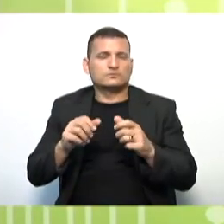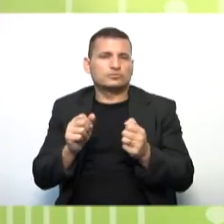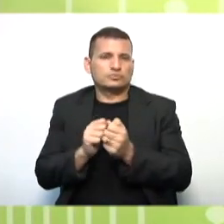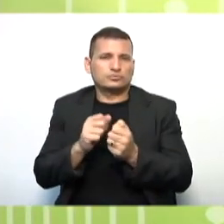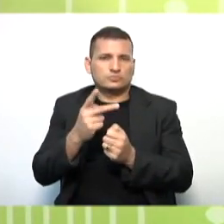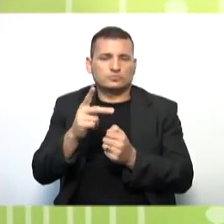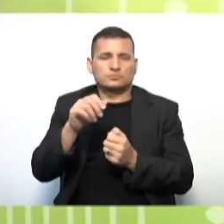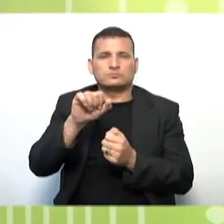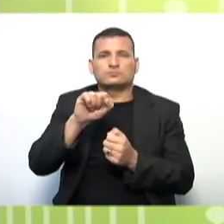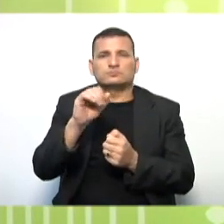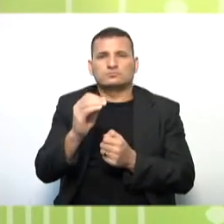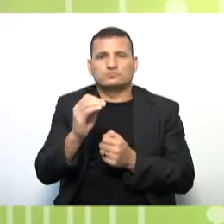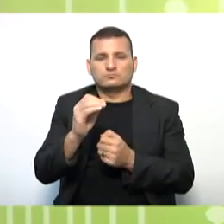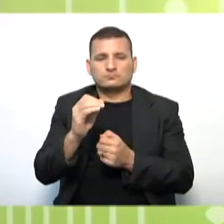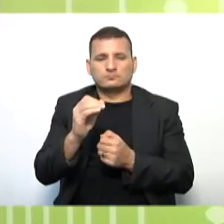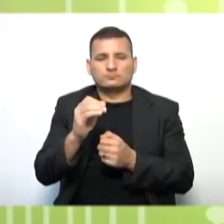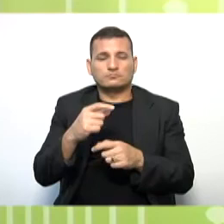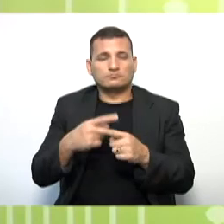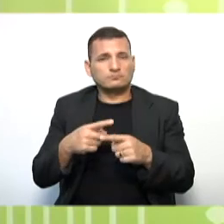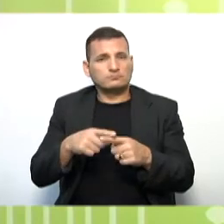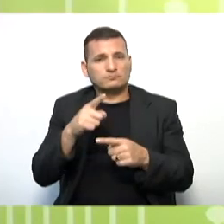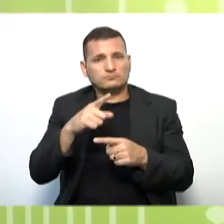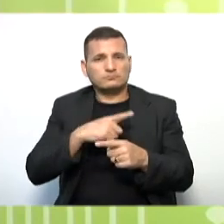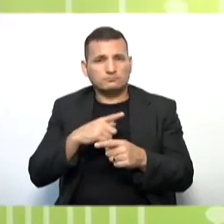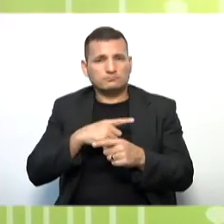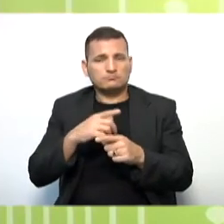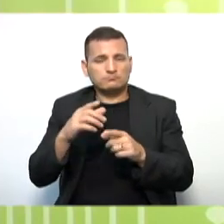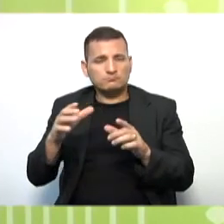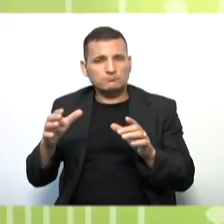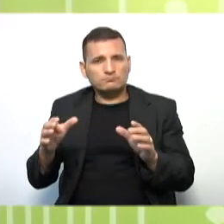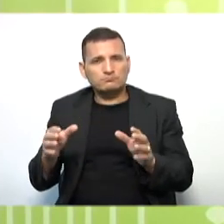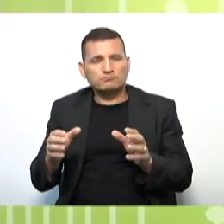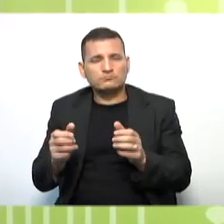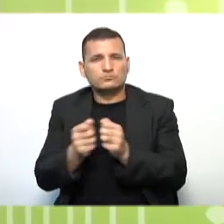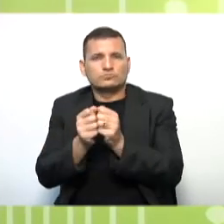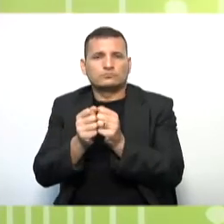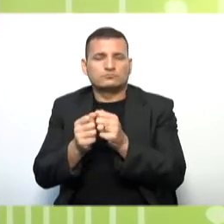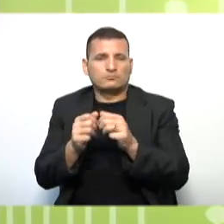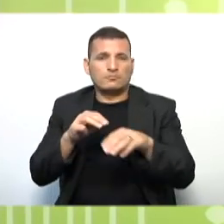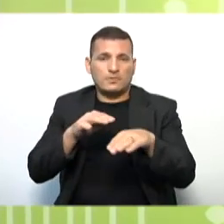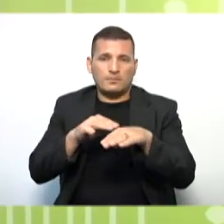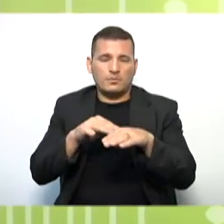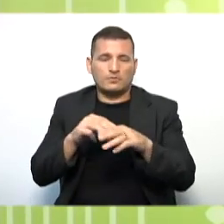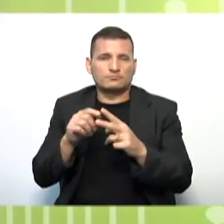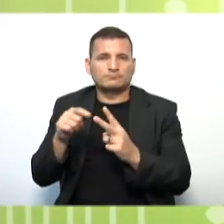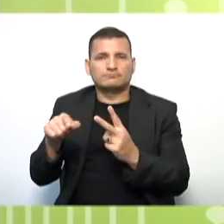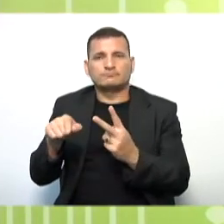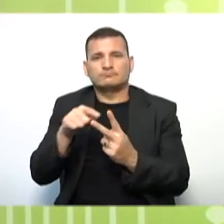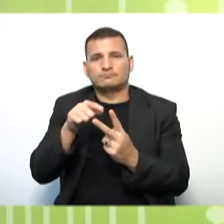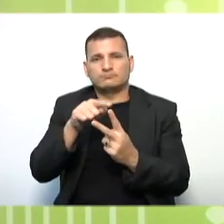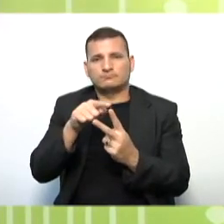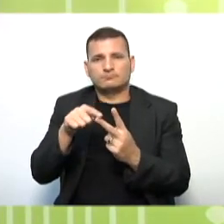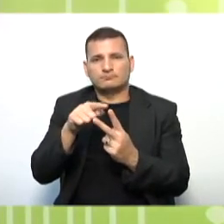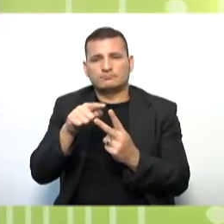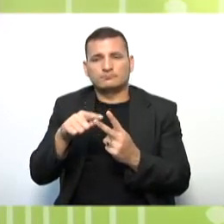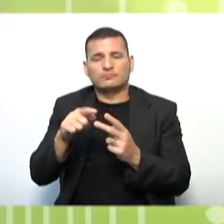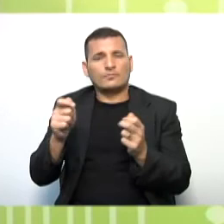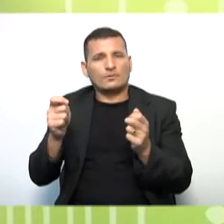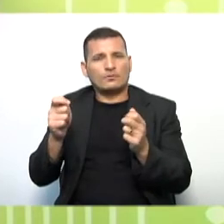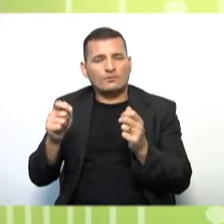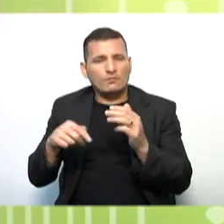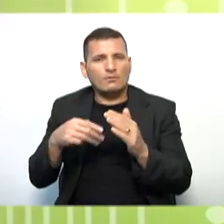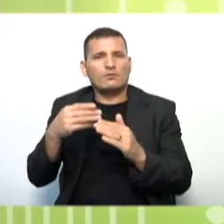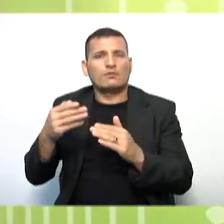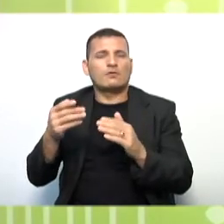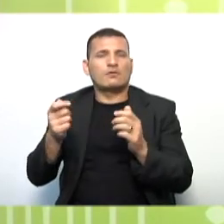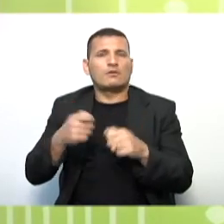o seu sistema operacional, porque você tem essa combinação de dois tipos de memórias, né, que aumentam a capacidade